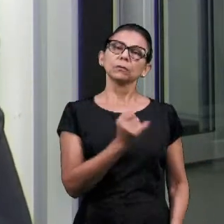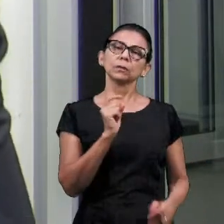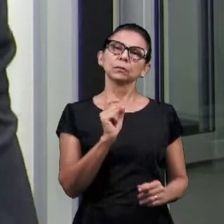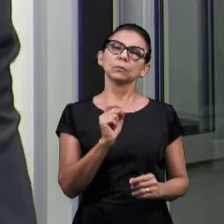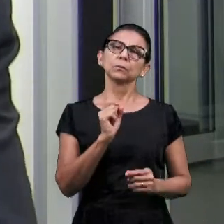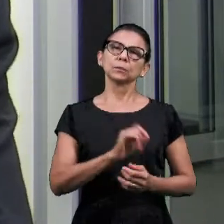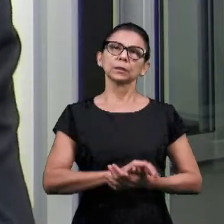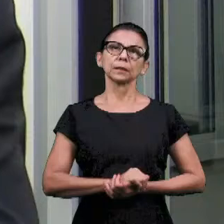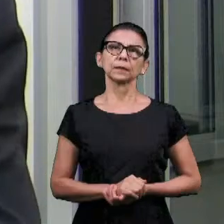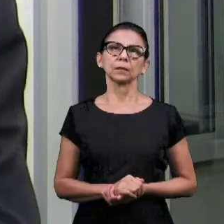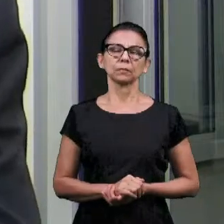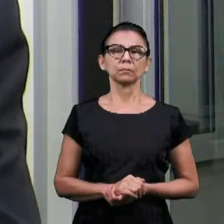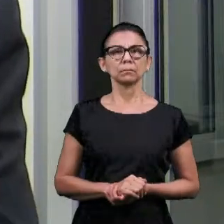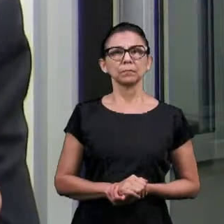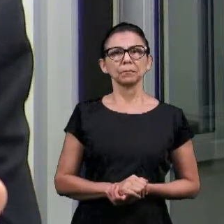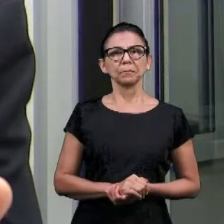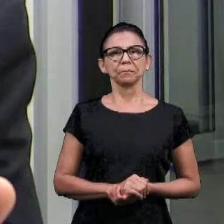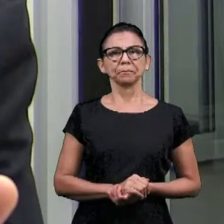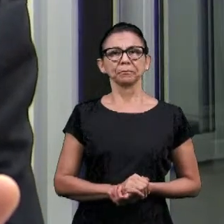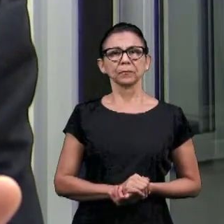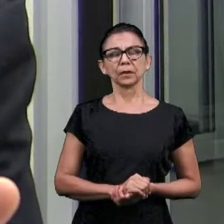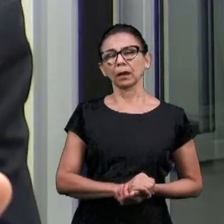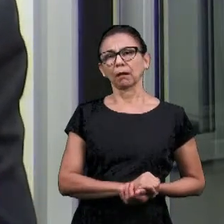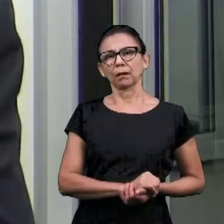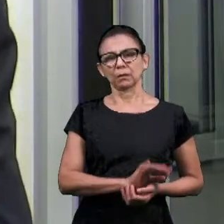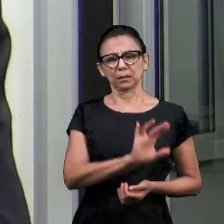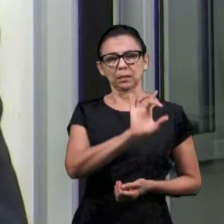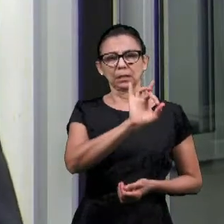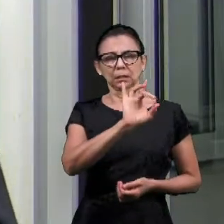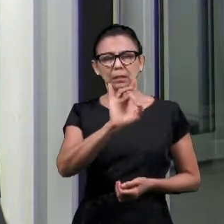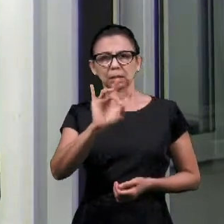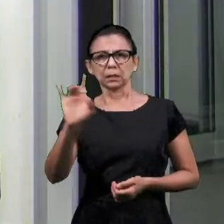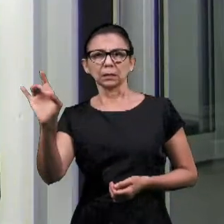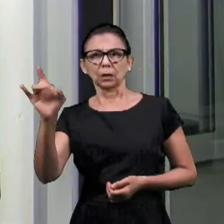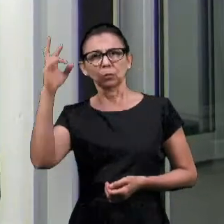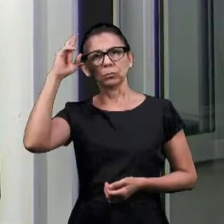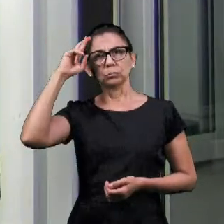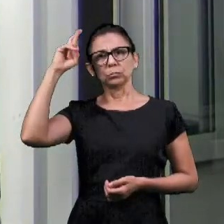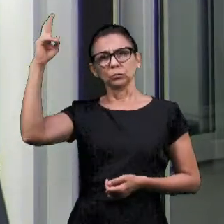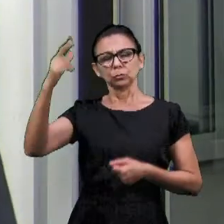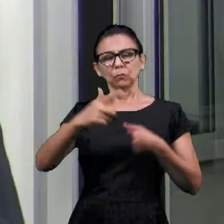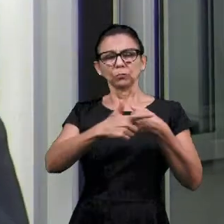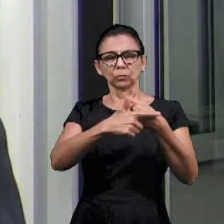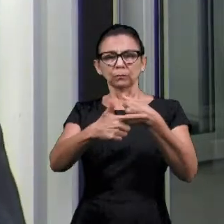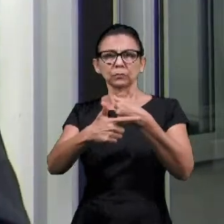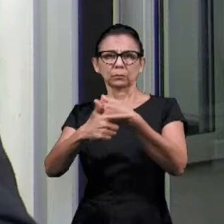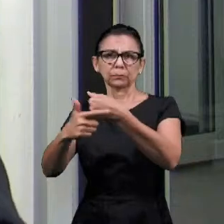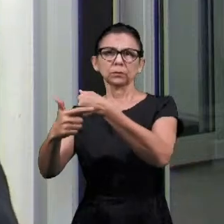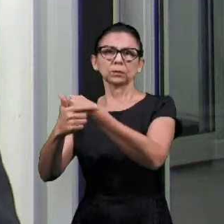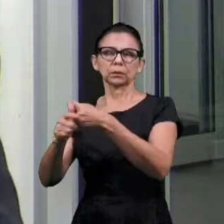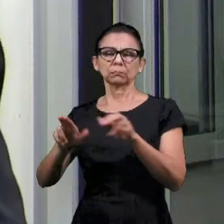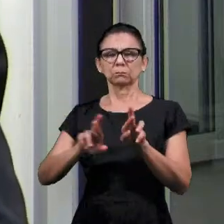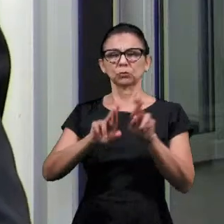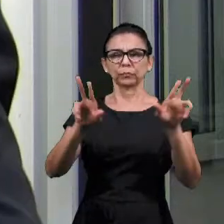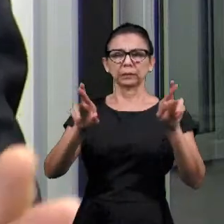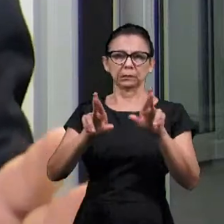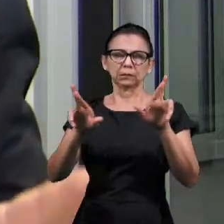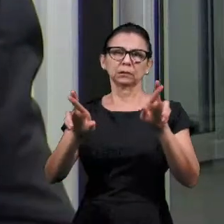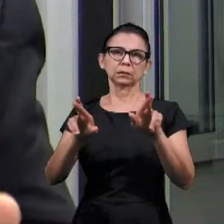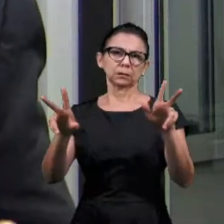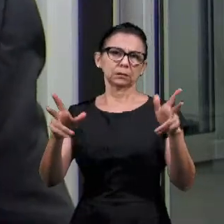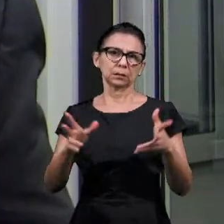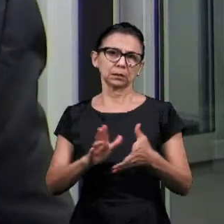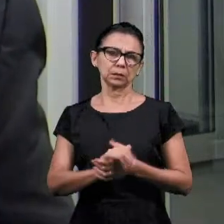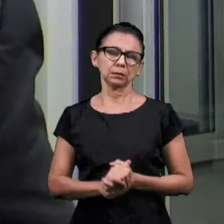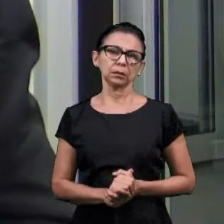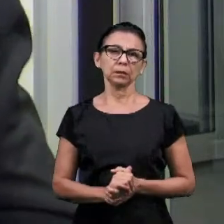a o senhor deu 5 talentos, né? A distribuição daqueles talentos não foi igual para todo mundo. Então, uns o senhor